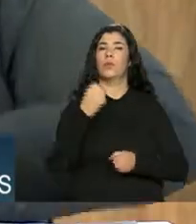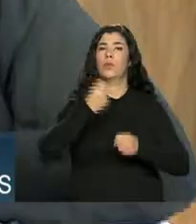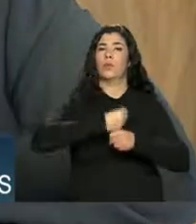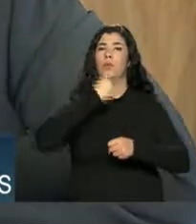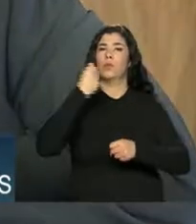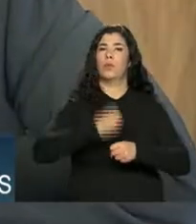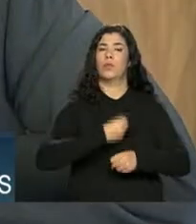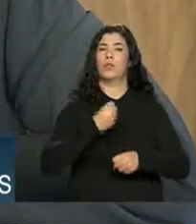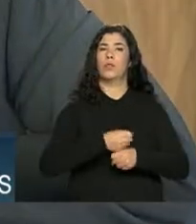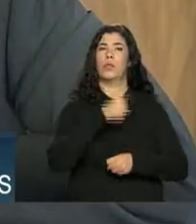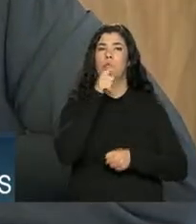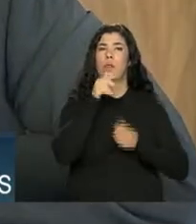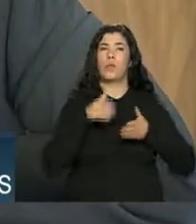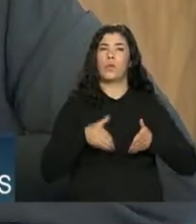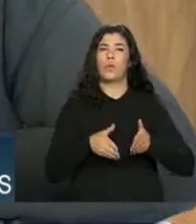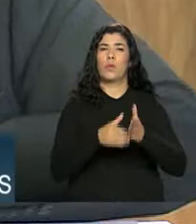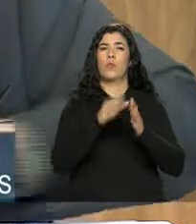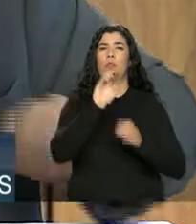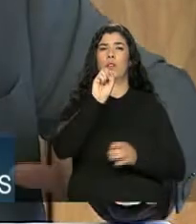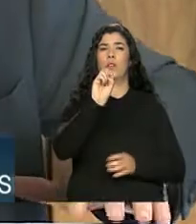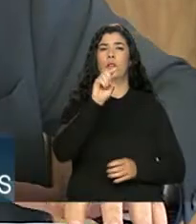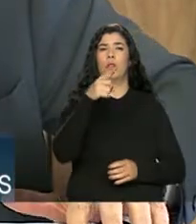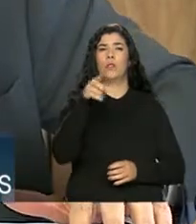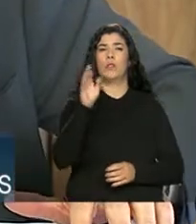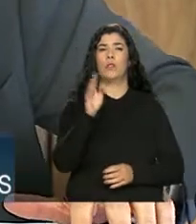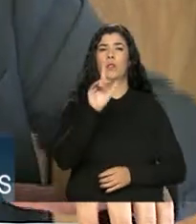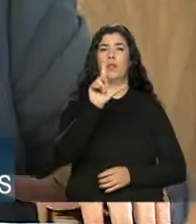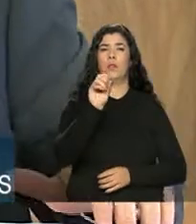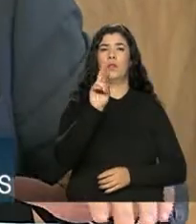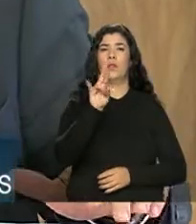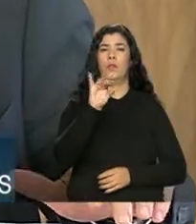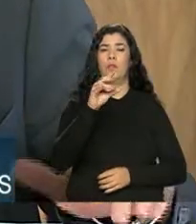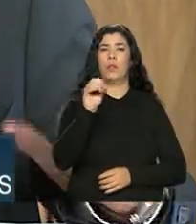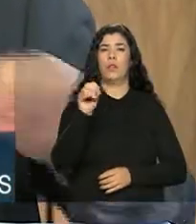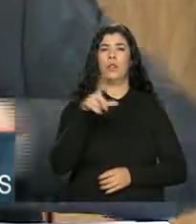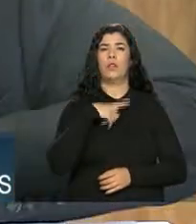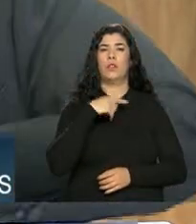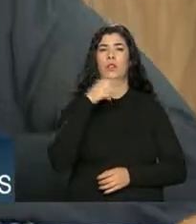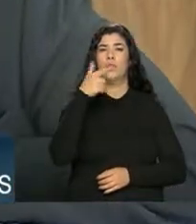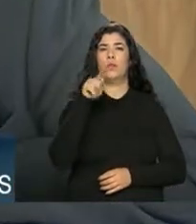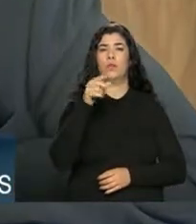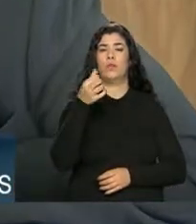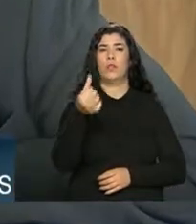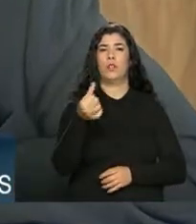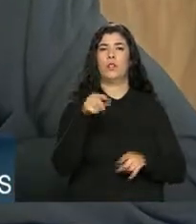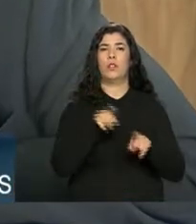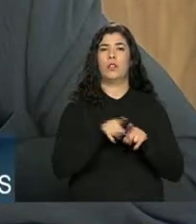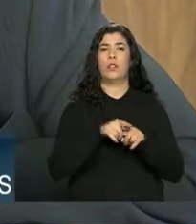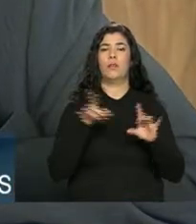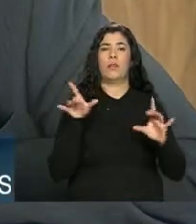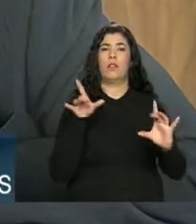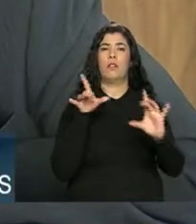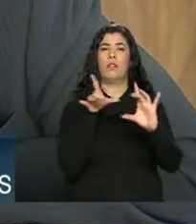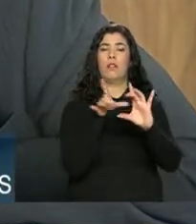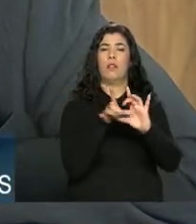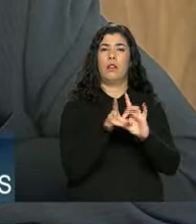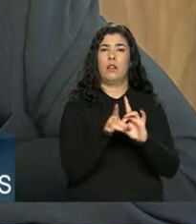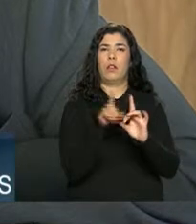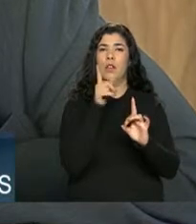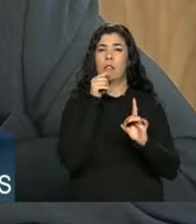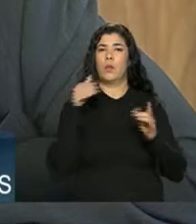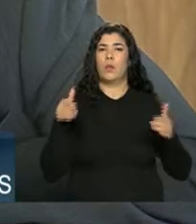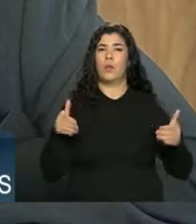Lourenço que é 2.6 e a a interligação já jaguari-atibainha com